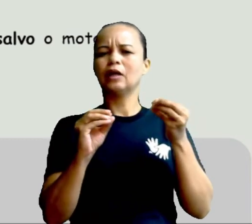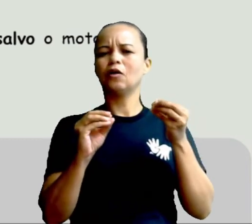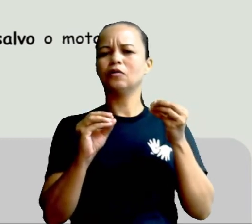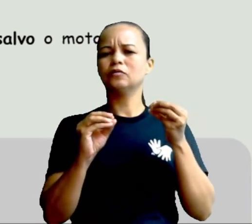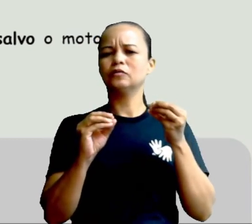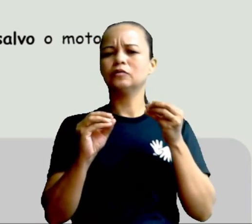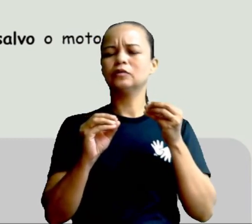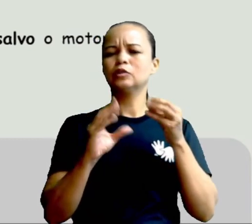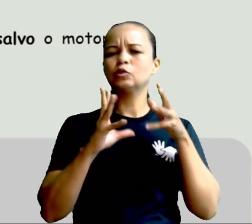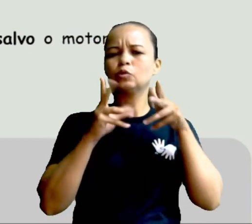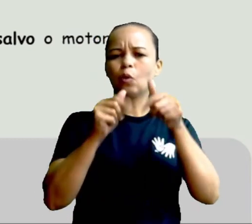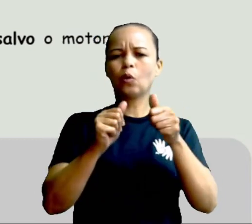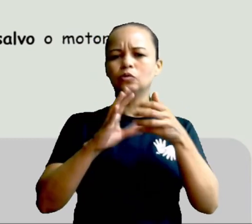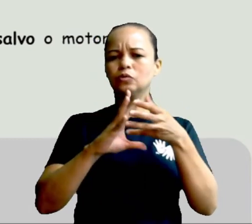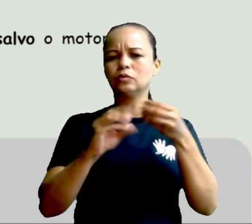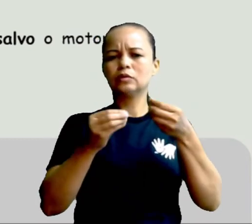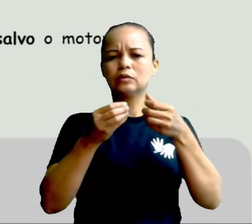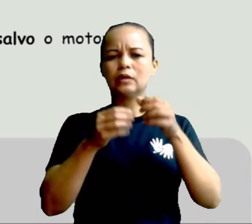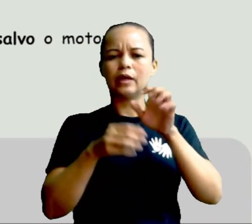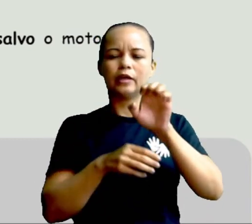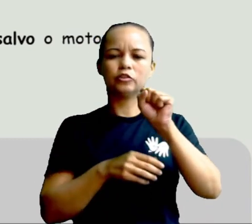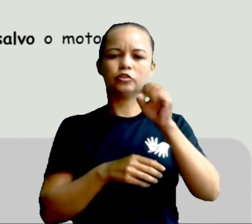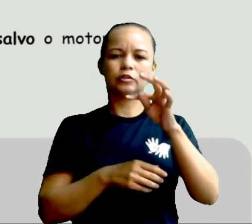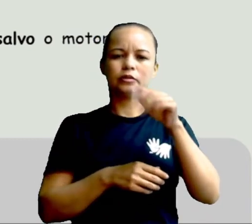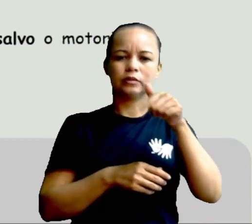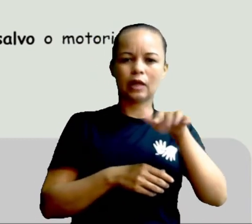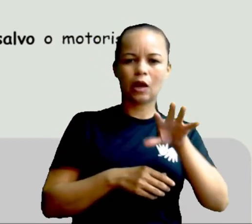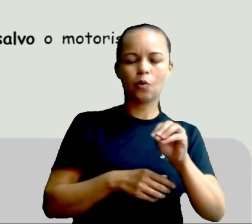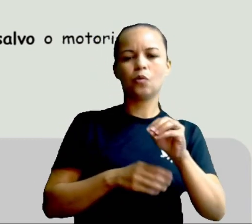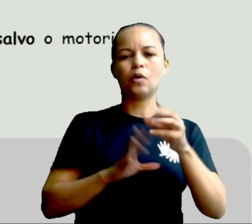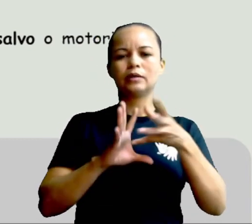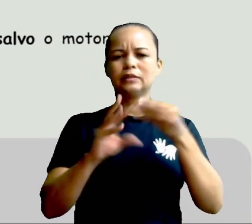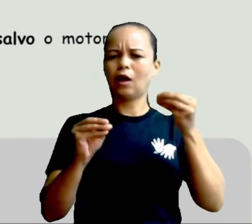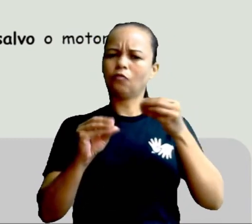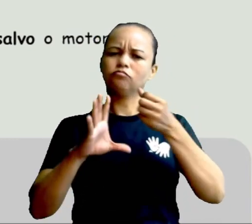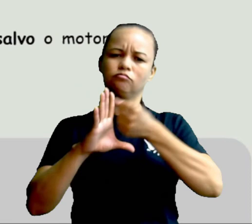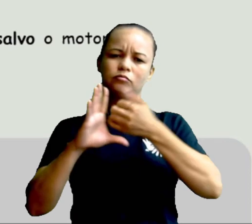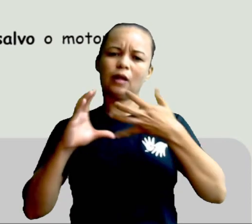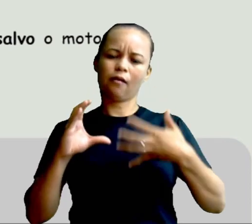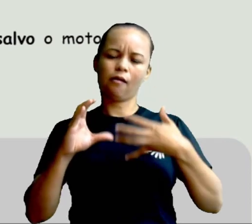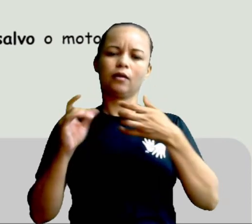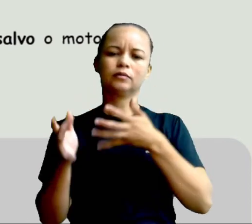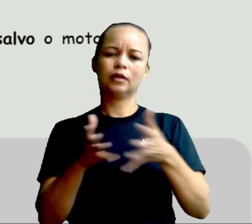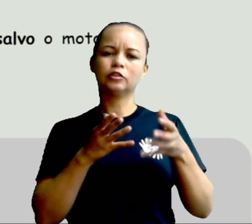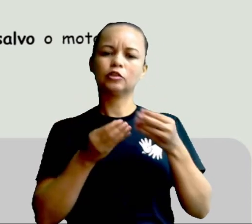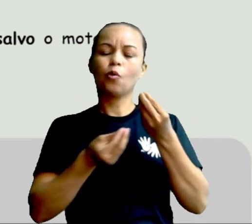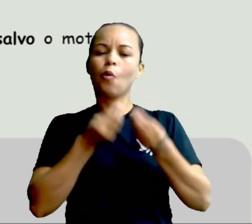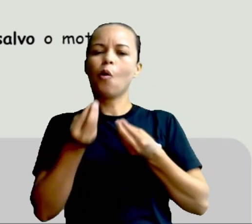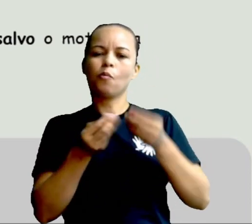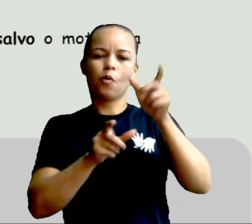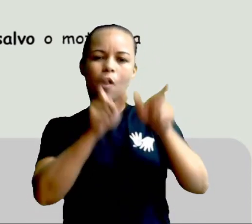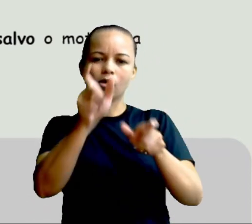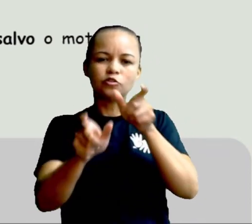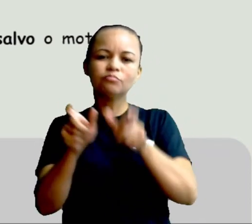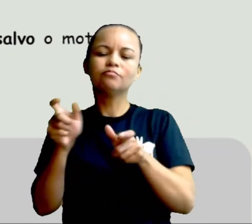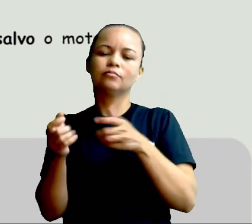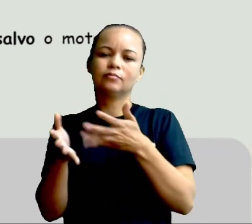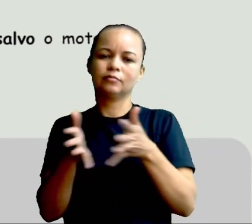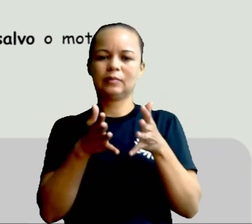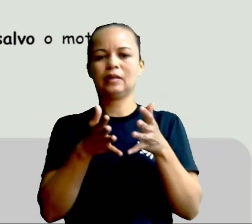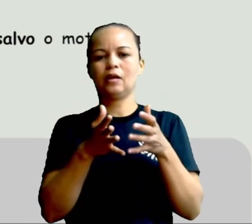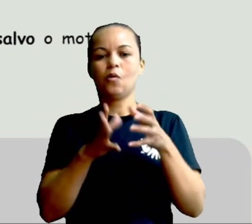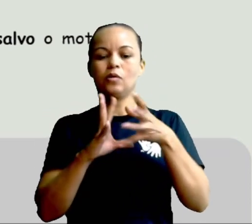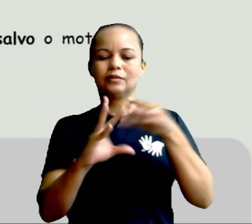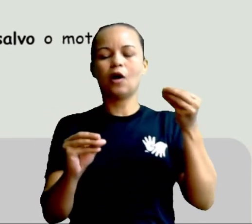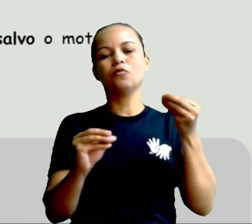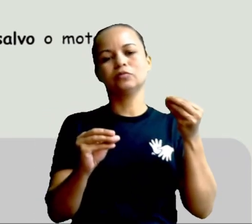Esses salvos aí, ó, todos estão salvos, né? É uma característica de como essas pessoas aí estão, no